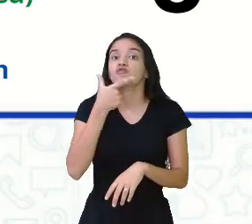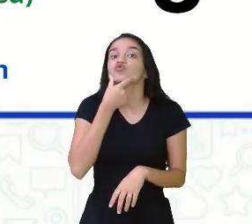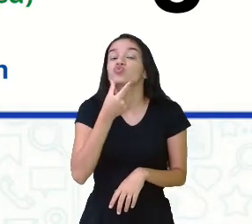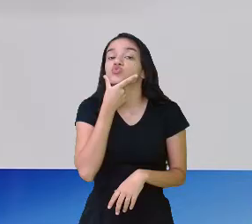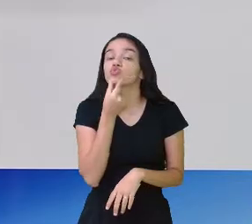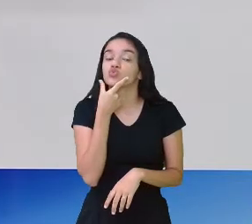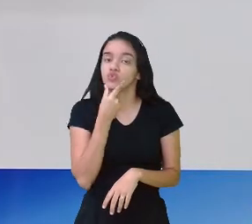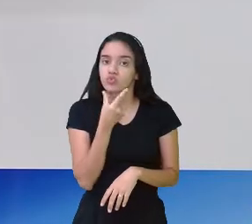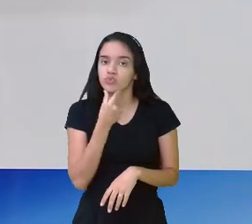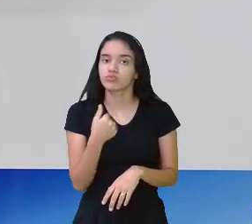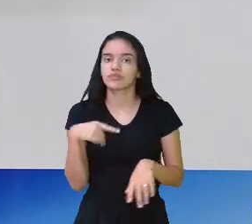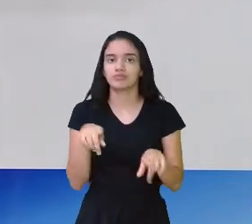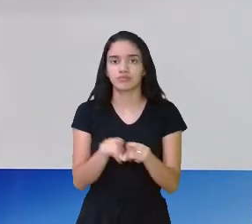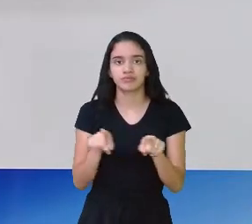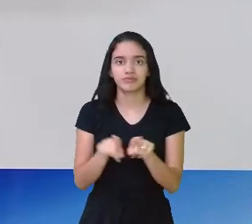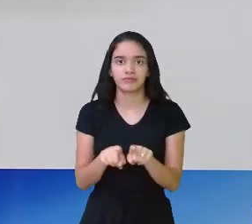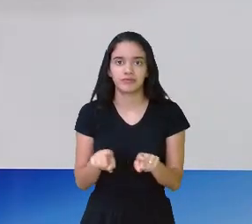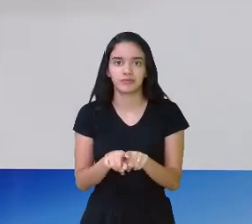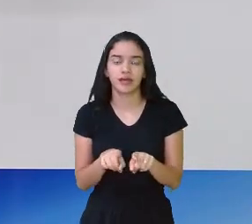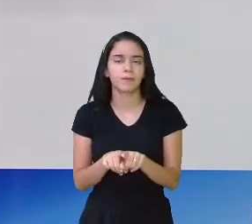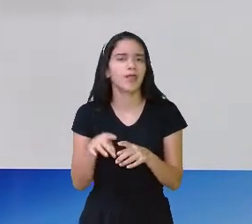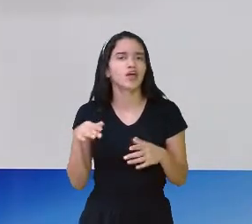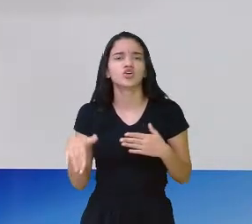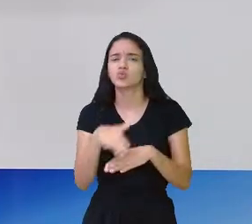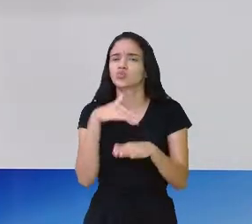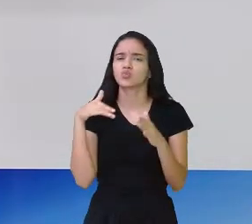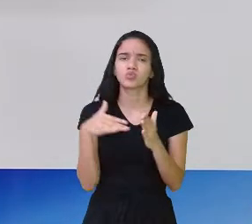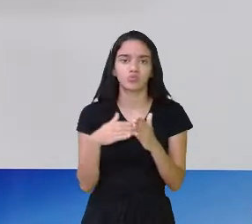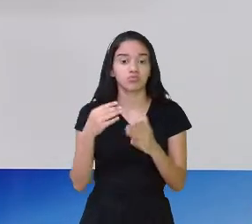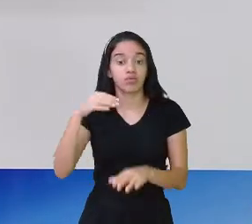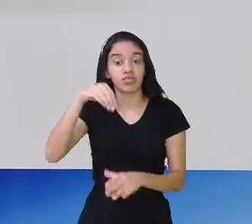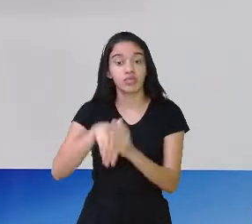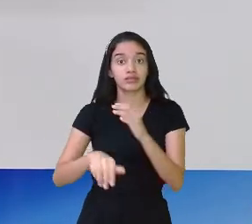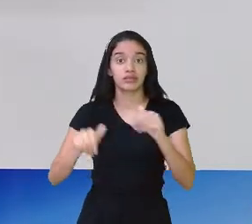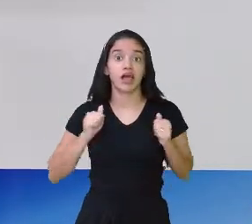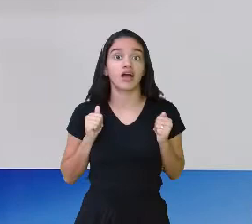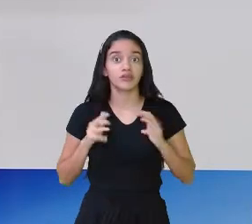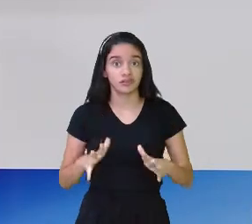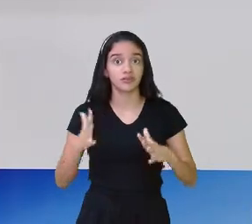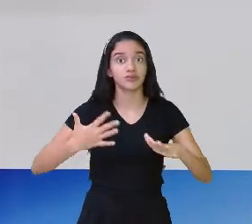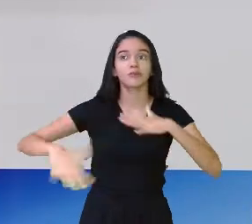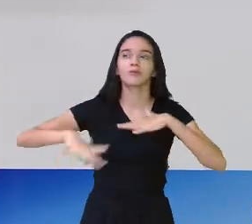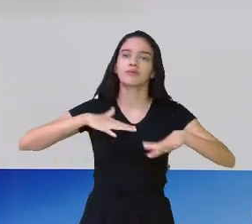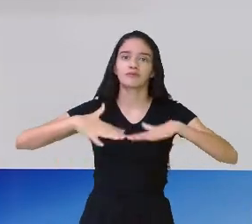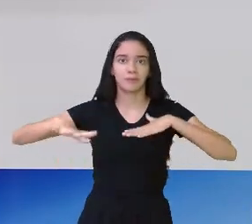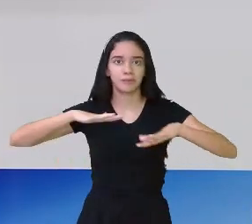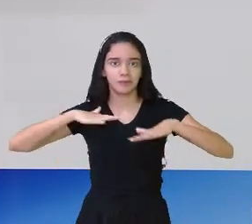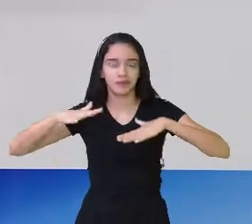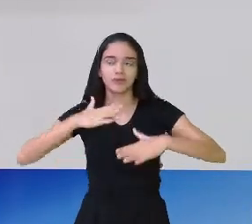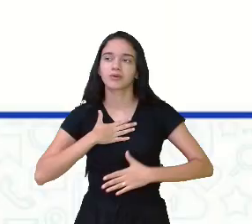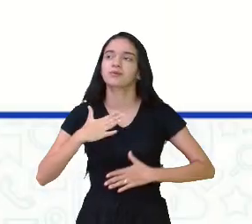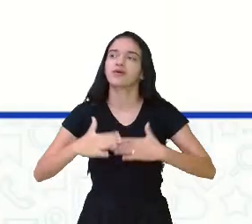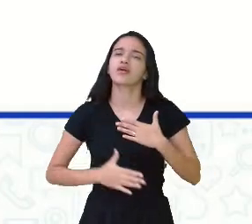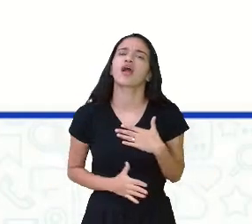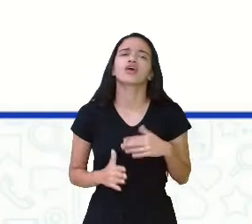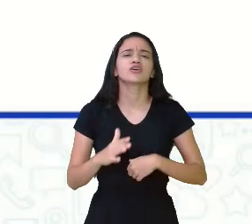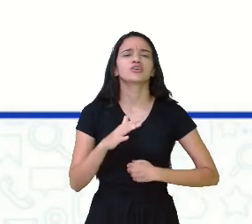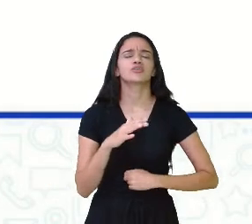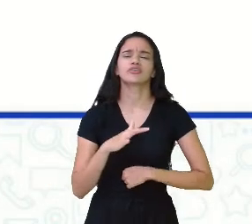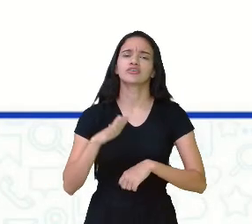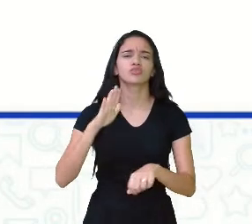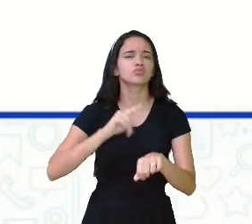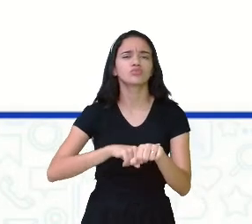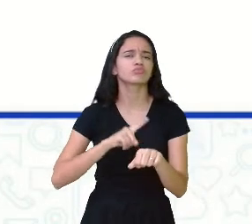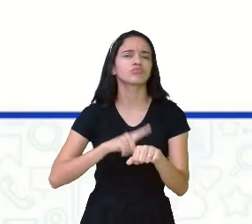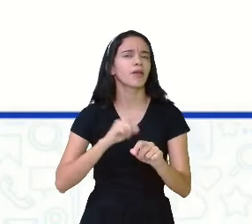peso do corpo de um lado para outro. Então, tudo isso está dentro da ação do movimento corporal. E o tempo? O que é